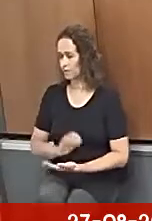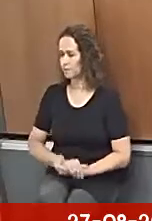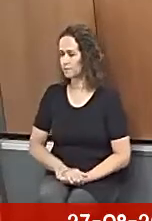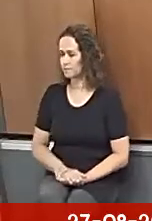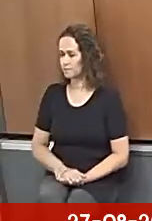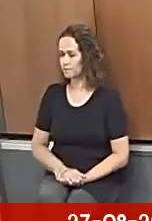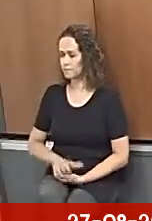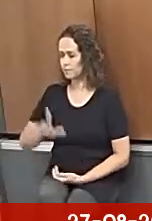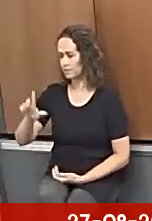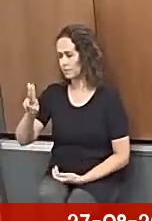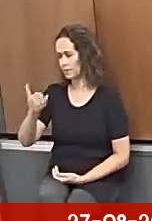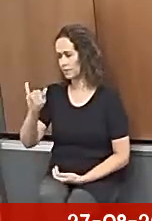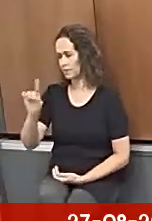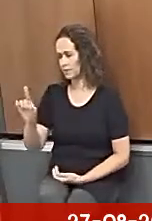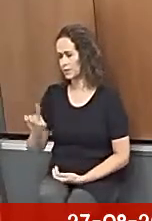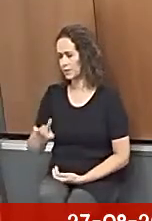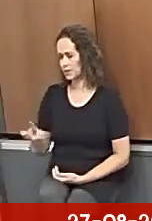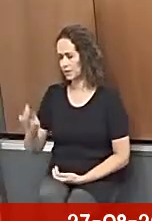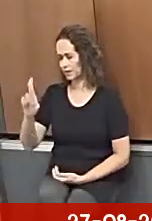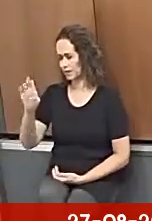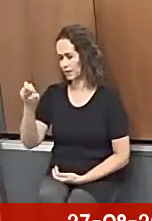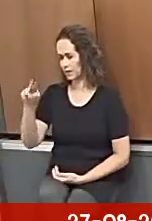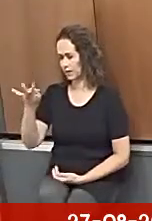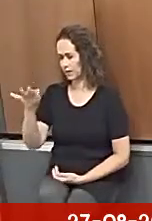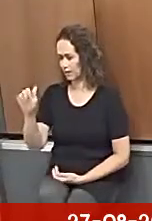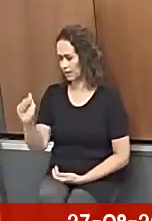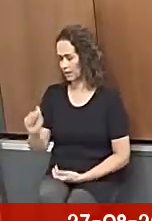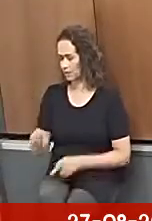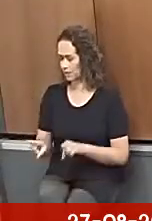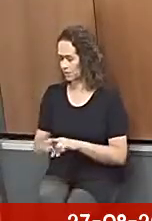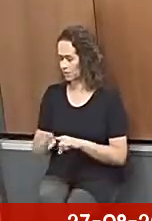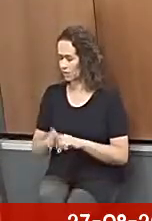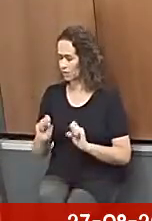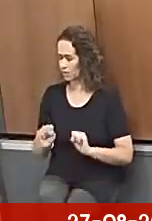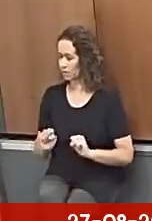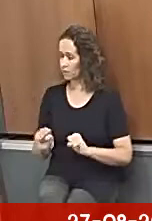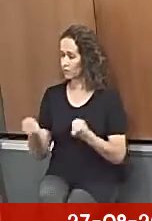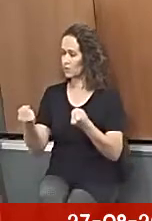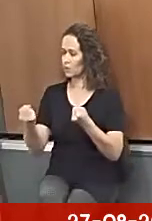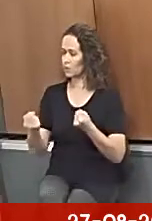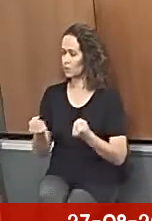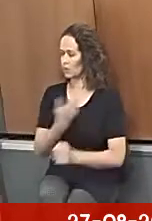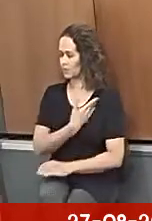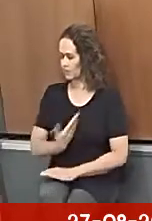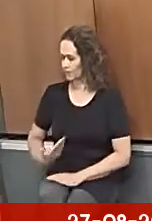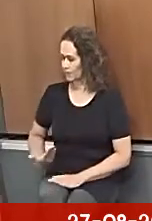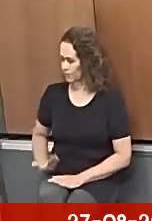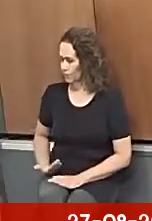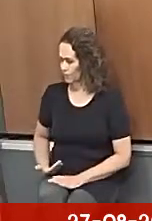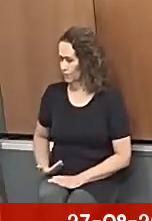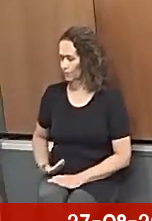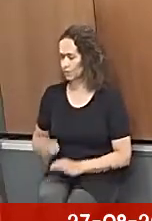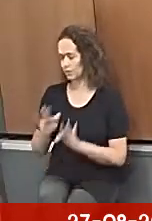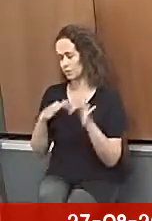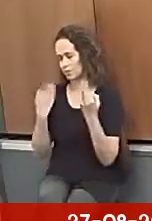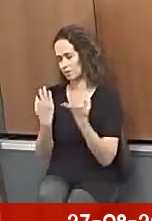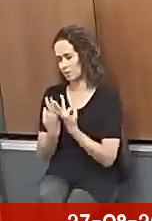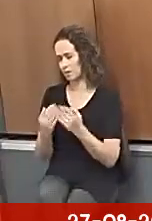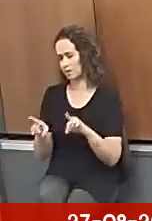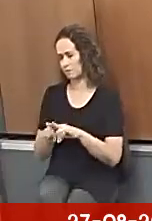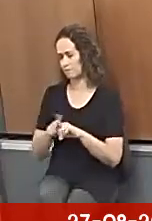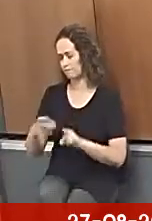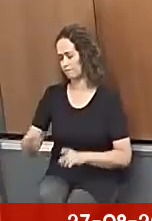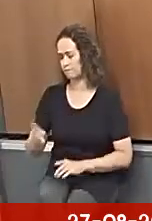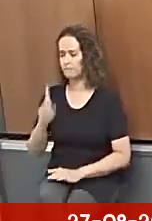luiz renato braga defensor público titular da 2ª defensoria de família defensoria pública de minas gerais um